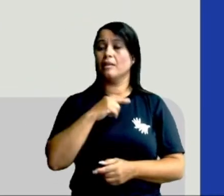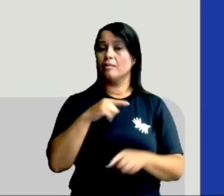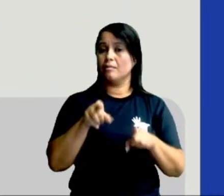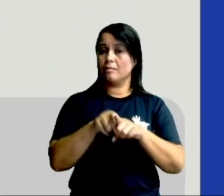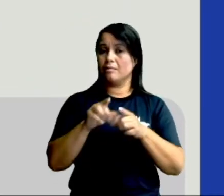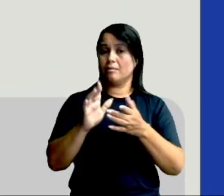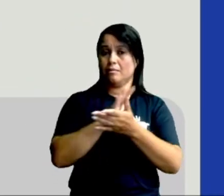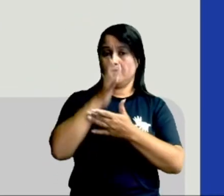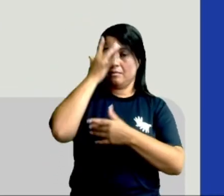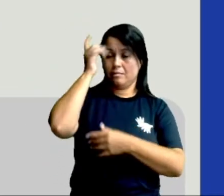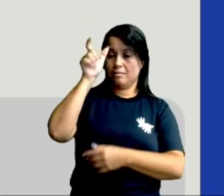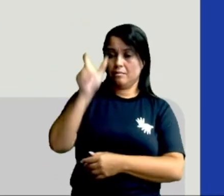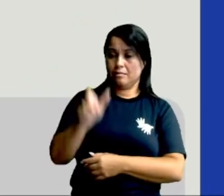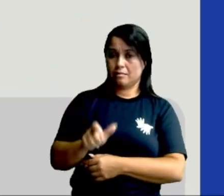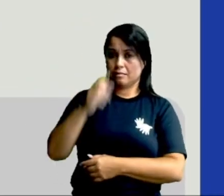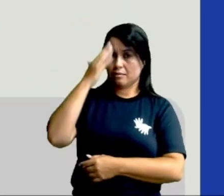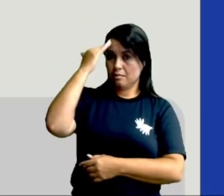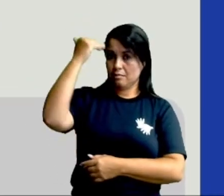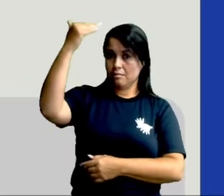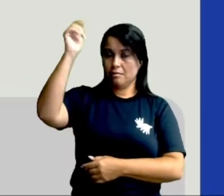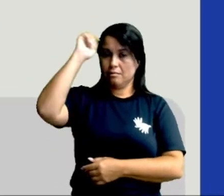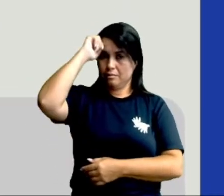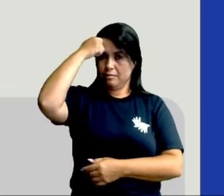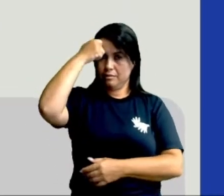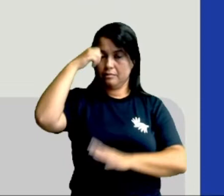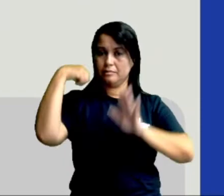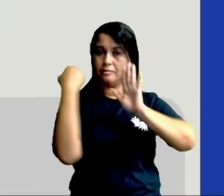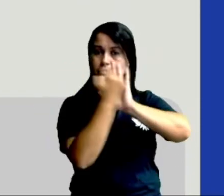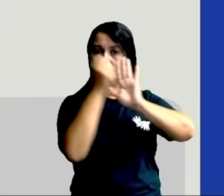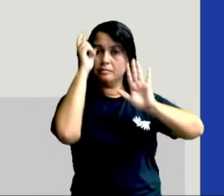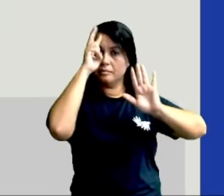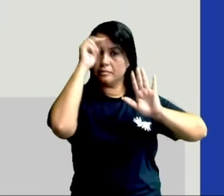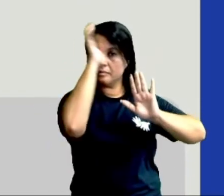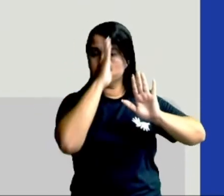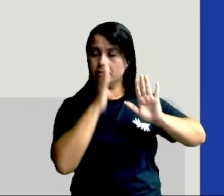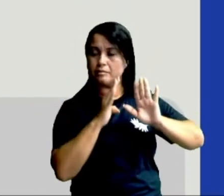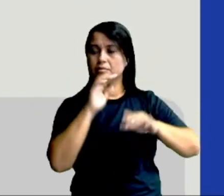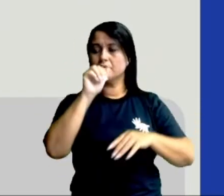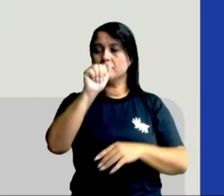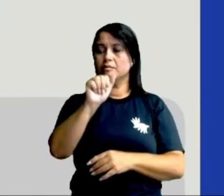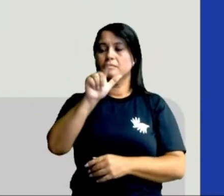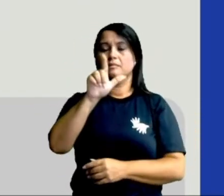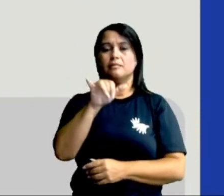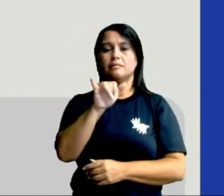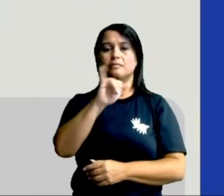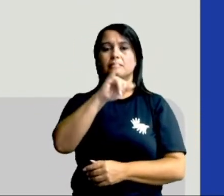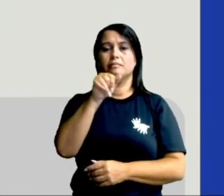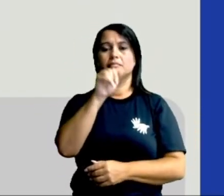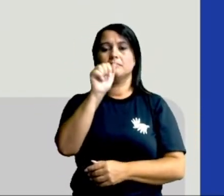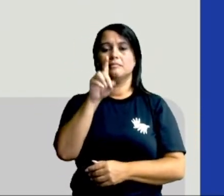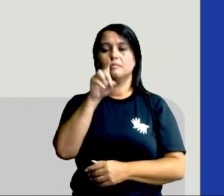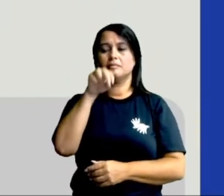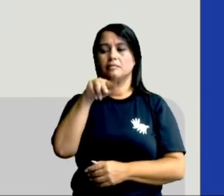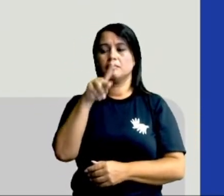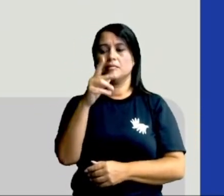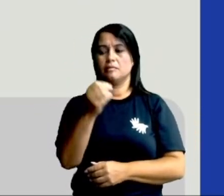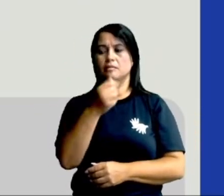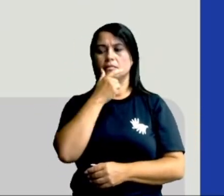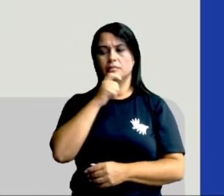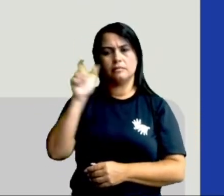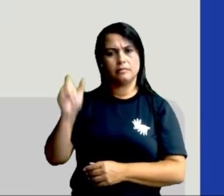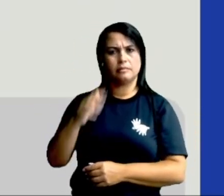Personalidades negras, tá? Que marcaram a história do Brasil. Temos aqui Aleijadinho, para quem nunca ouviu falar, tá? Ele é